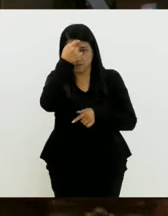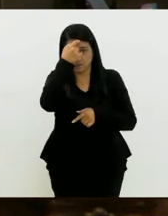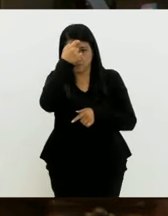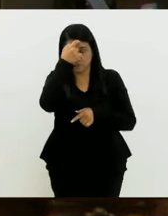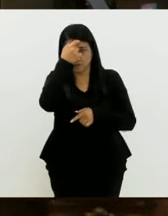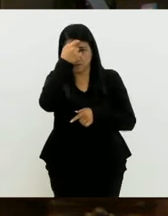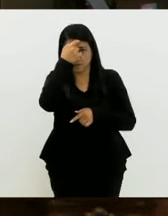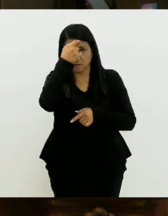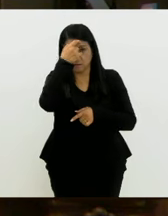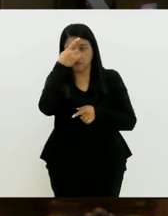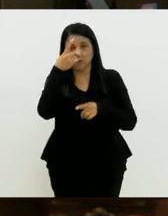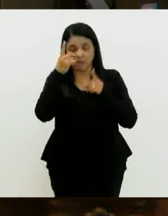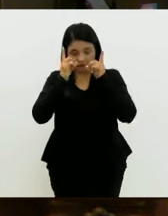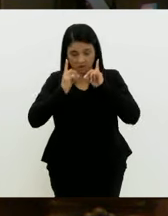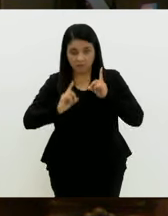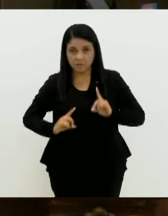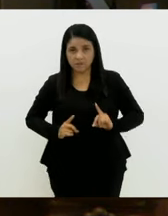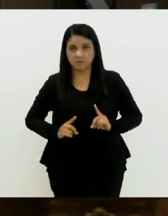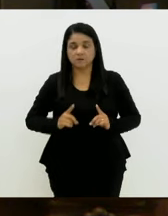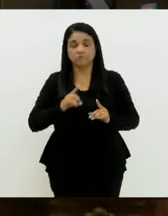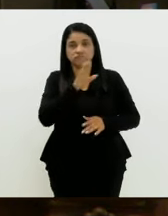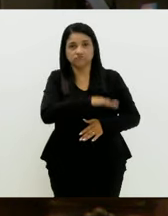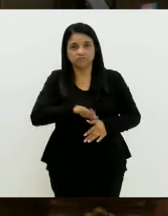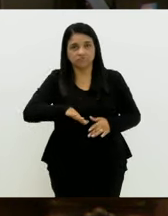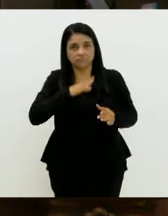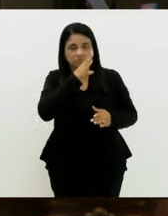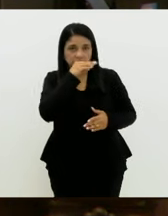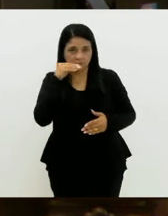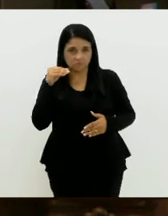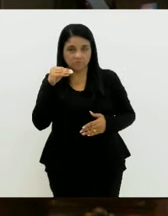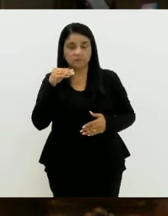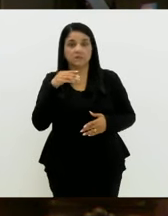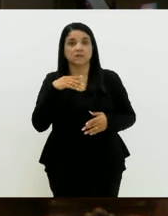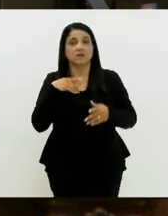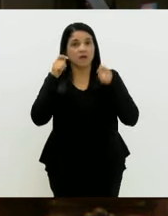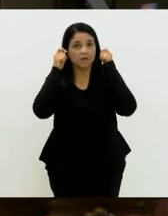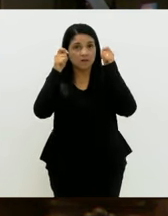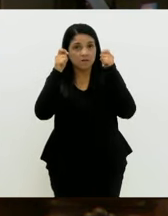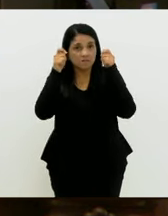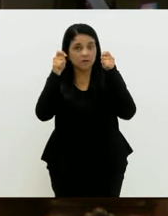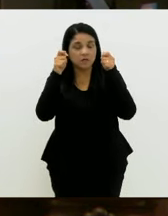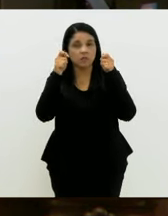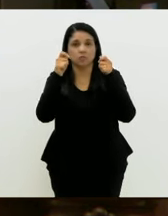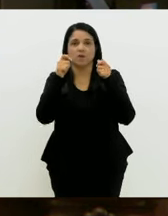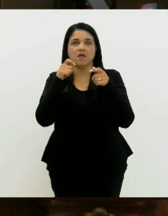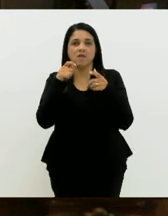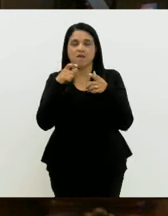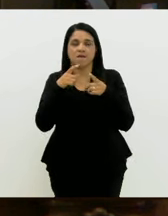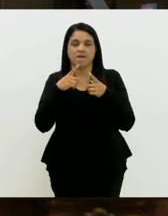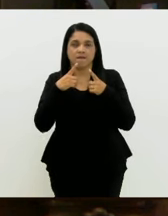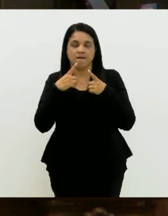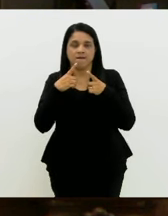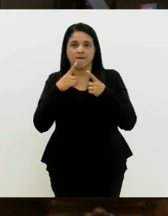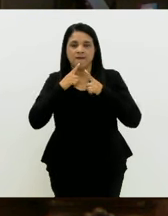a Depressão Infanto-Juvenil e a campanha Depressão Não é Birra, no âmbito do Estado do Rio de Janeiro.